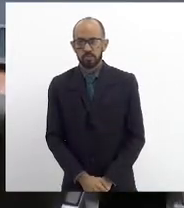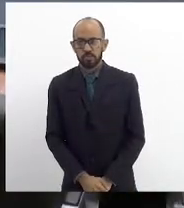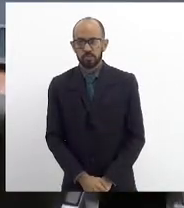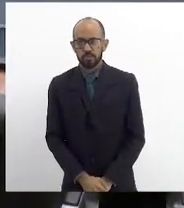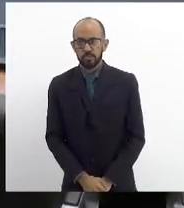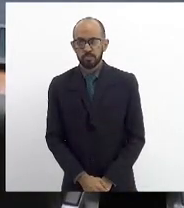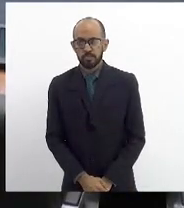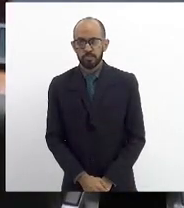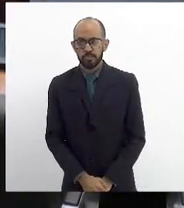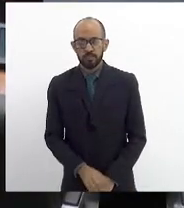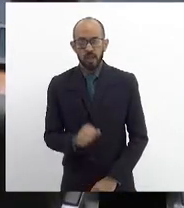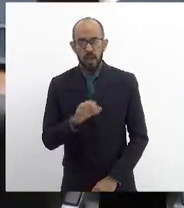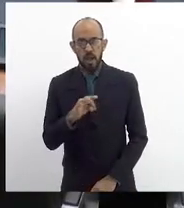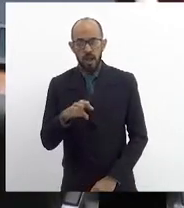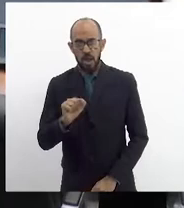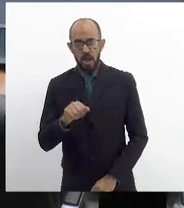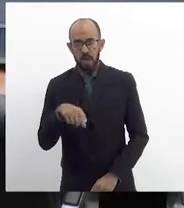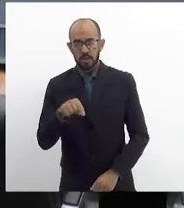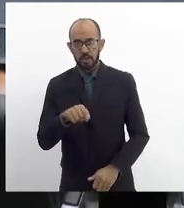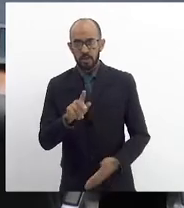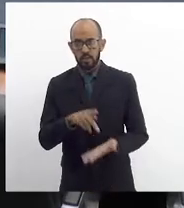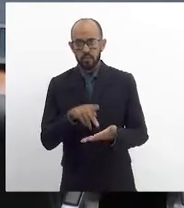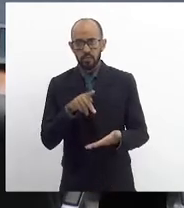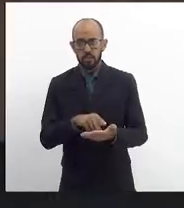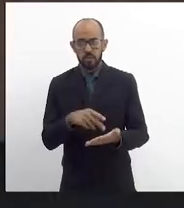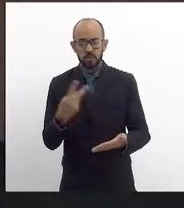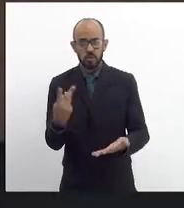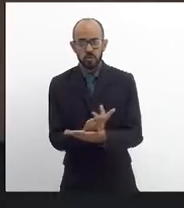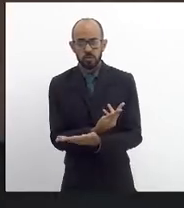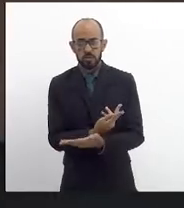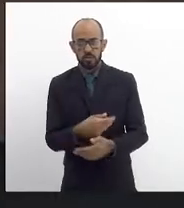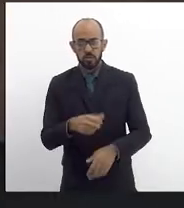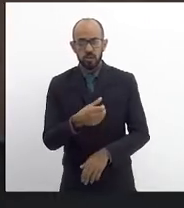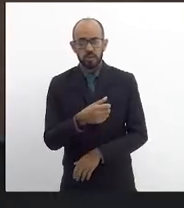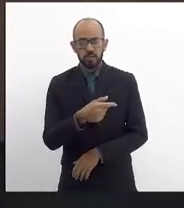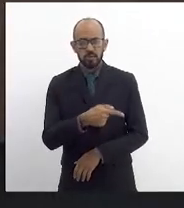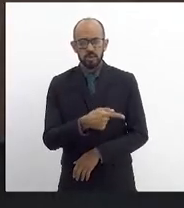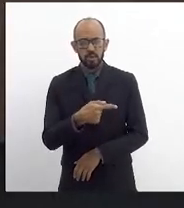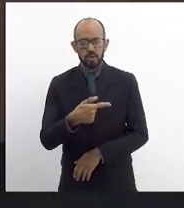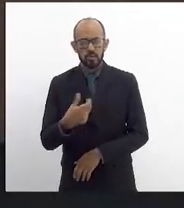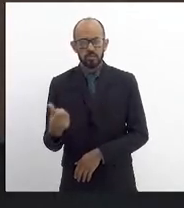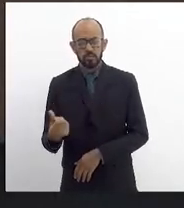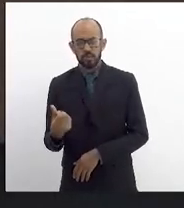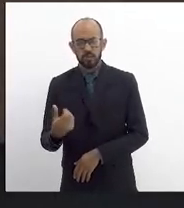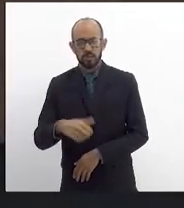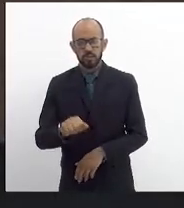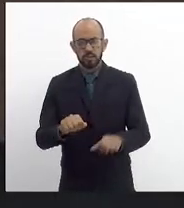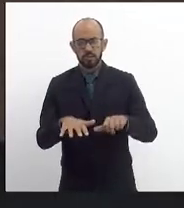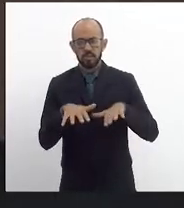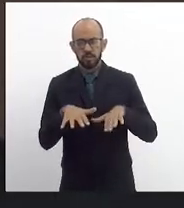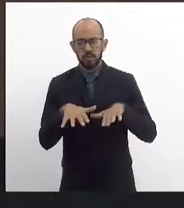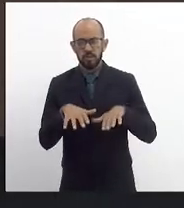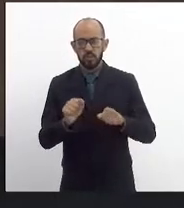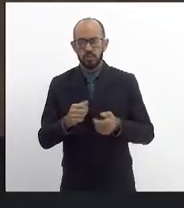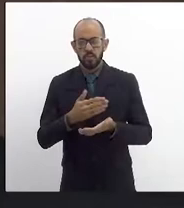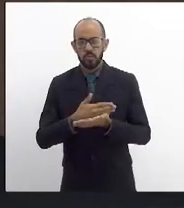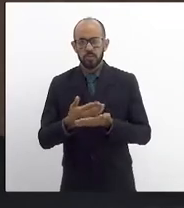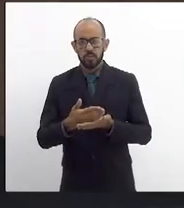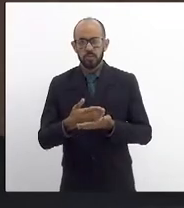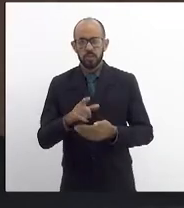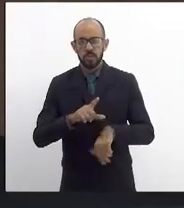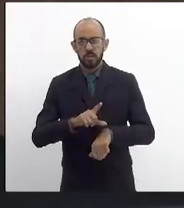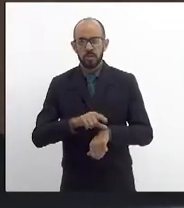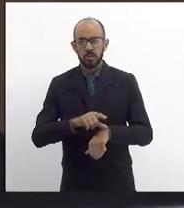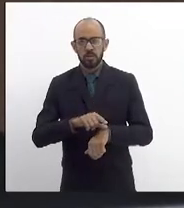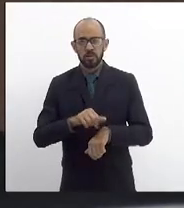a ata reflete com exatidão ocorrido na 66ª sessão extraordinária iniciadas